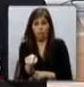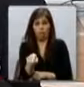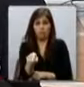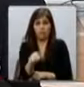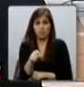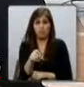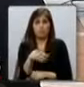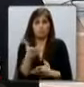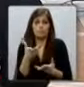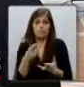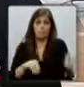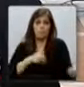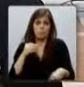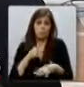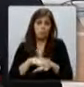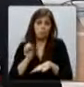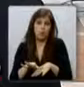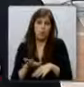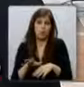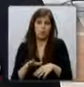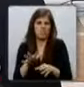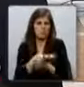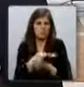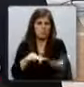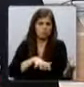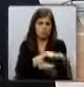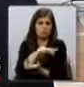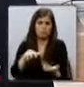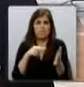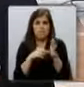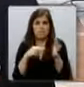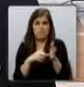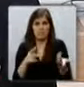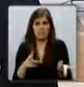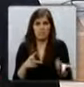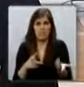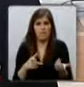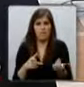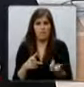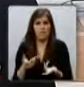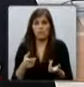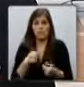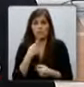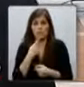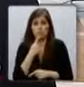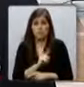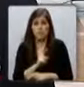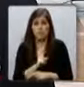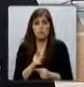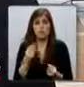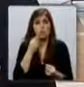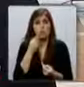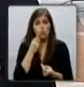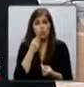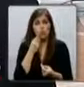como certamente todos estarão pela desgraça Síria que é não tem medida já não se consegue perceber sequer como é que